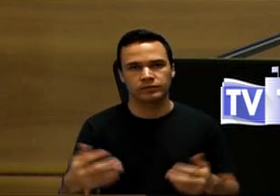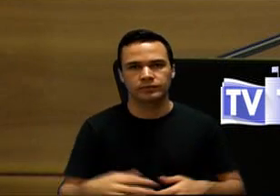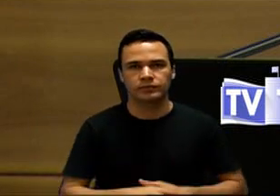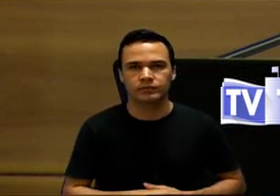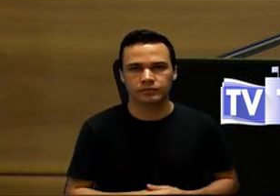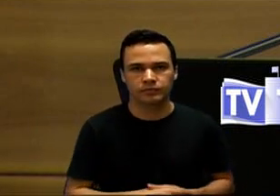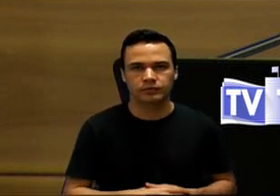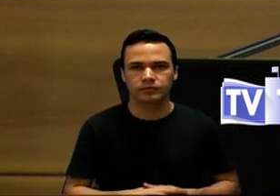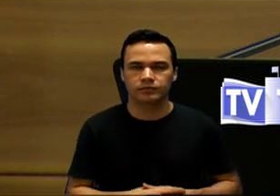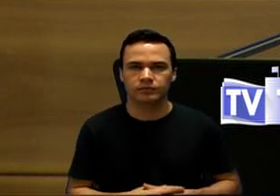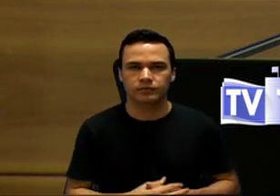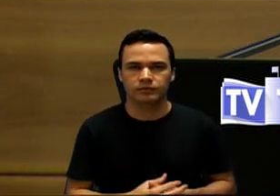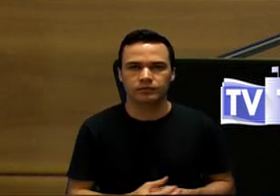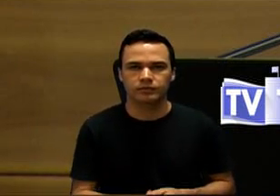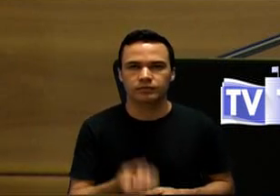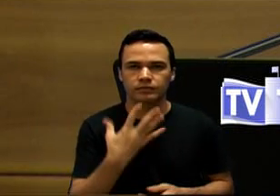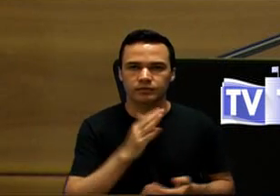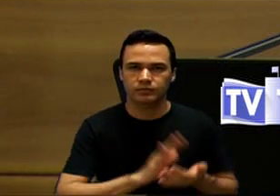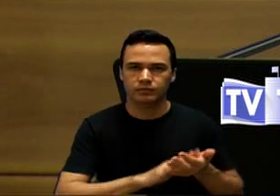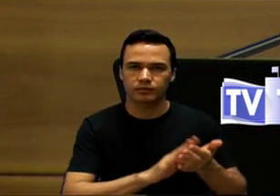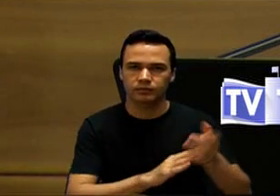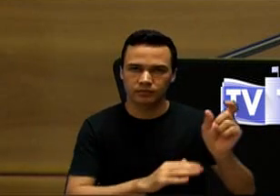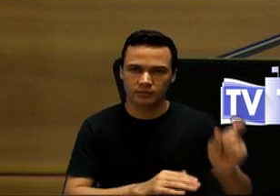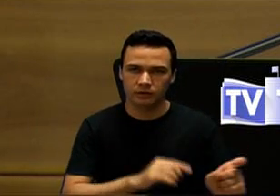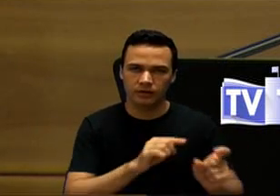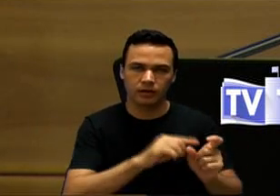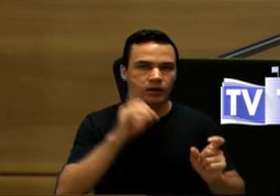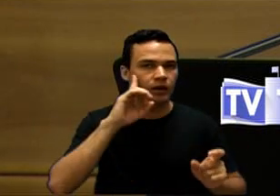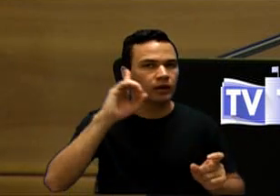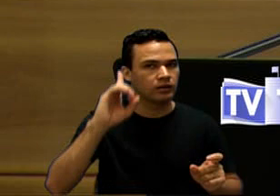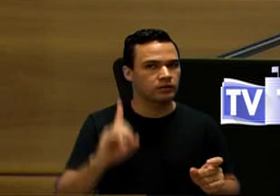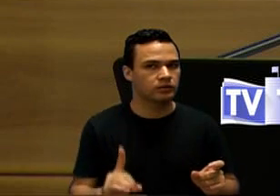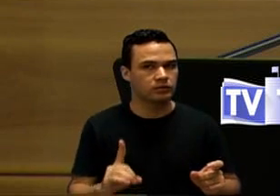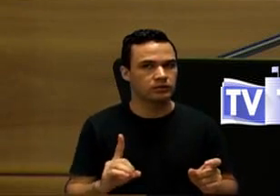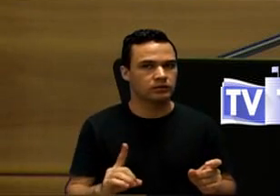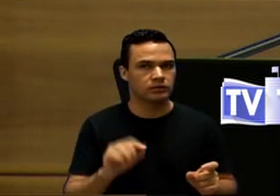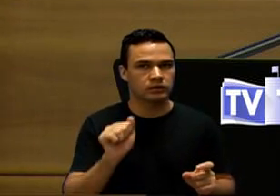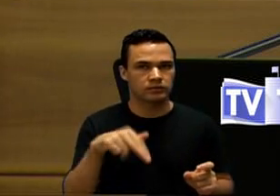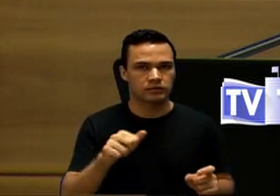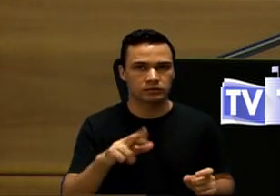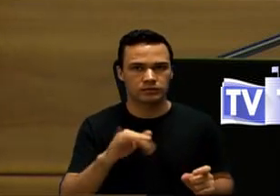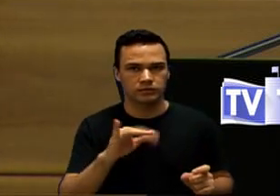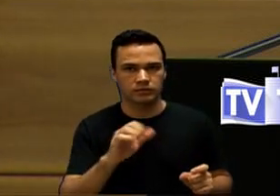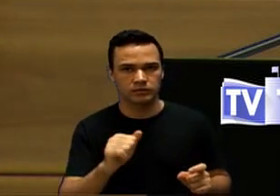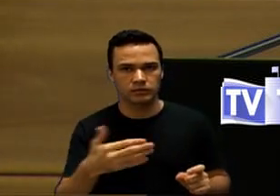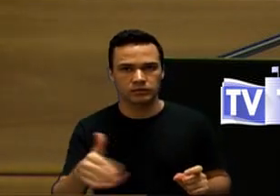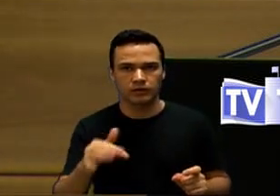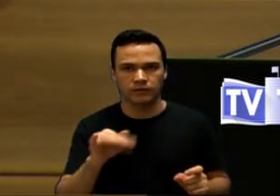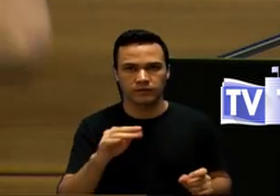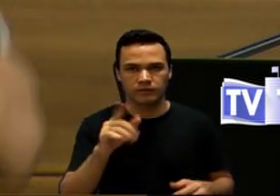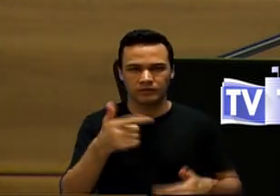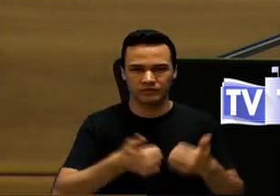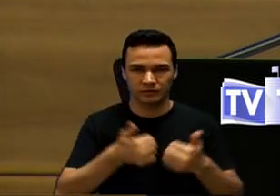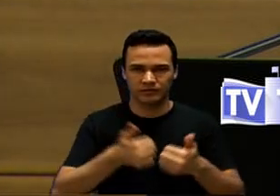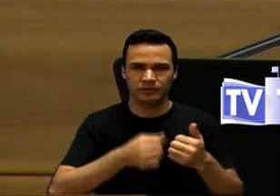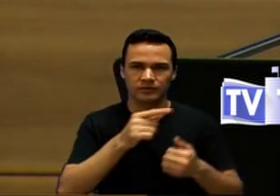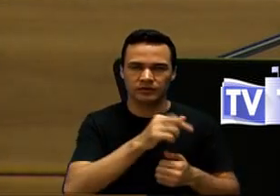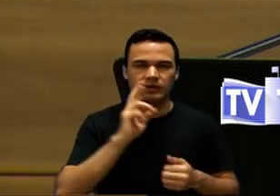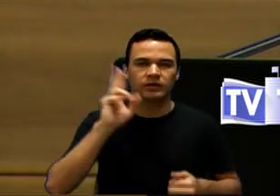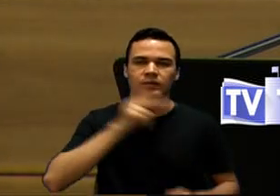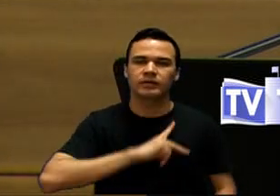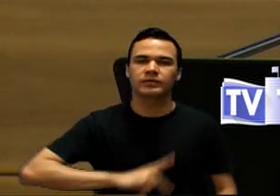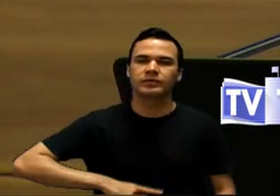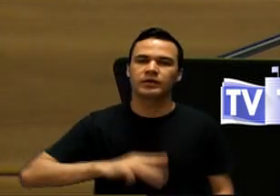vereador. Requerimento, voto de congratulações com a diretoria do América Futebol Clube, representado pelo